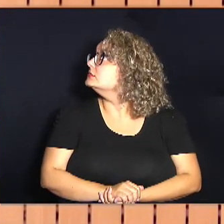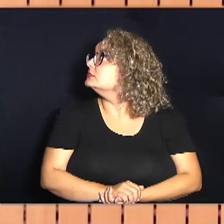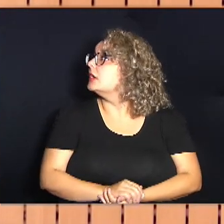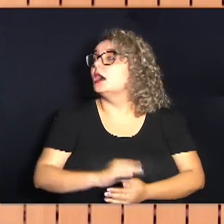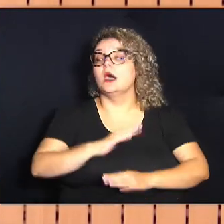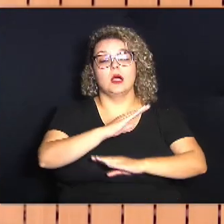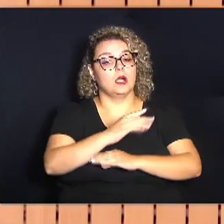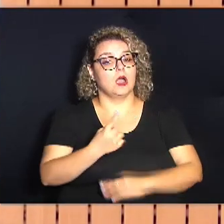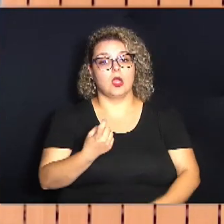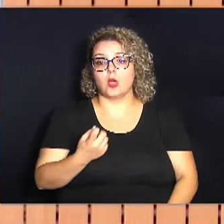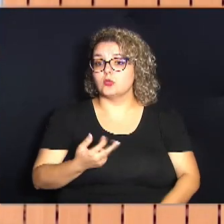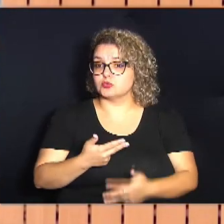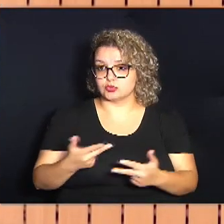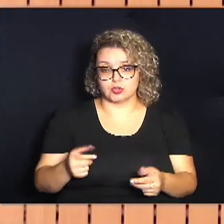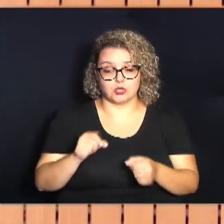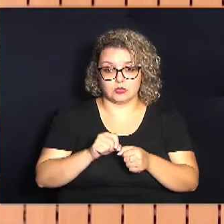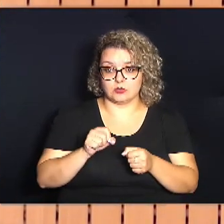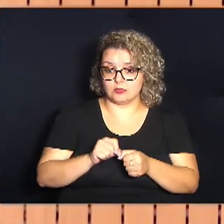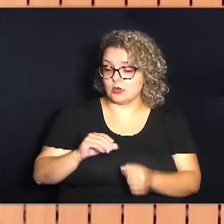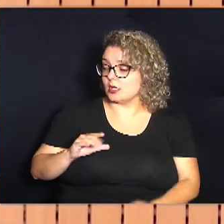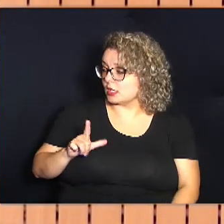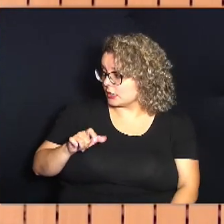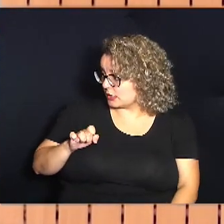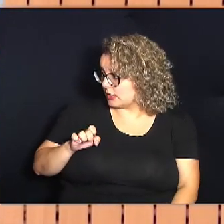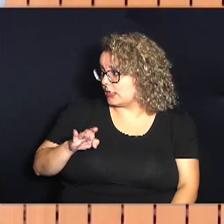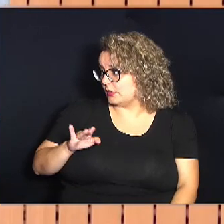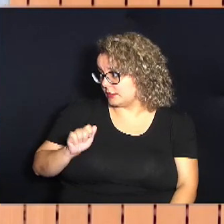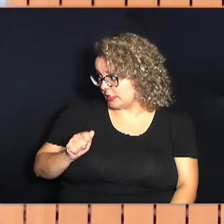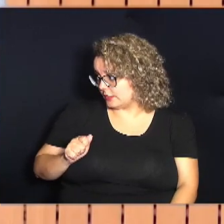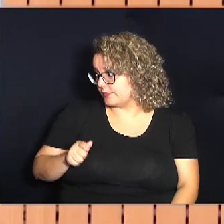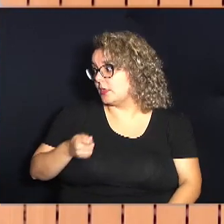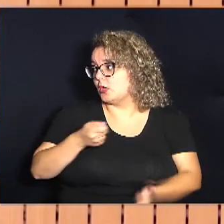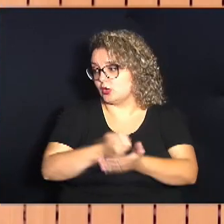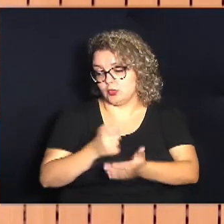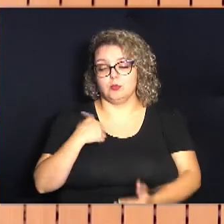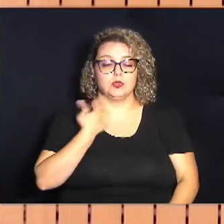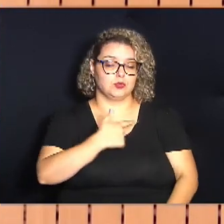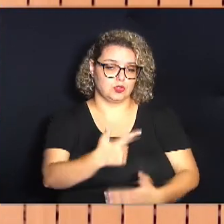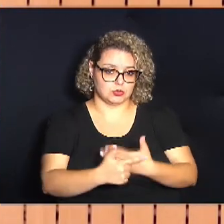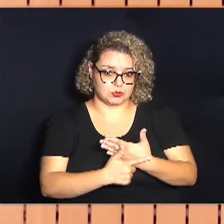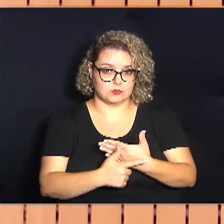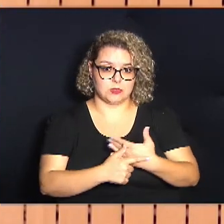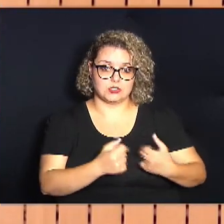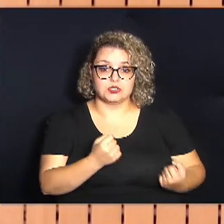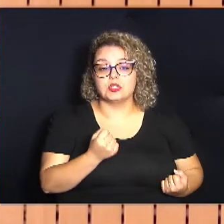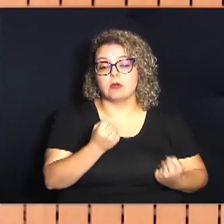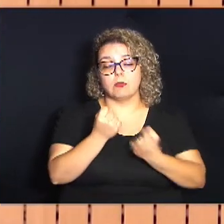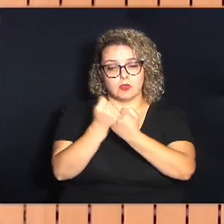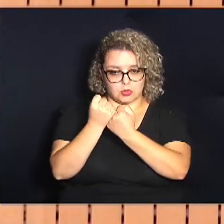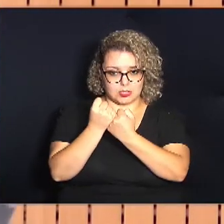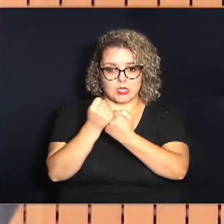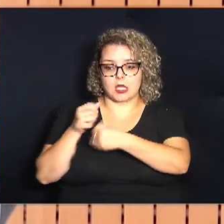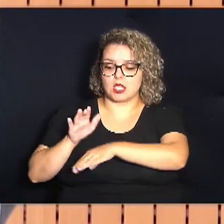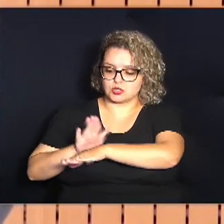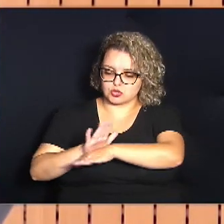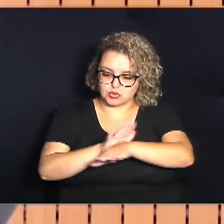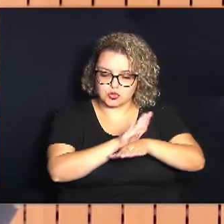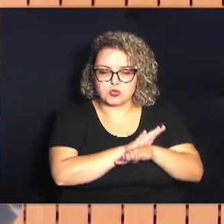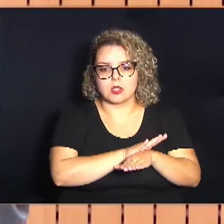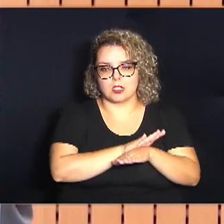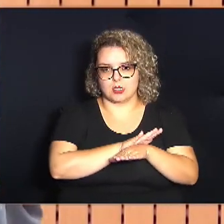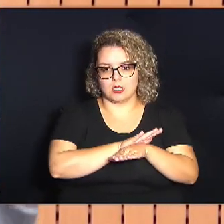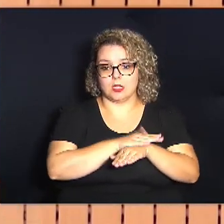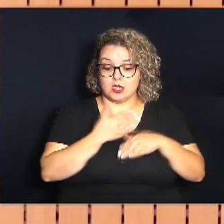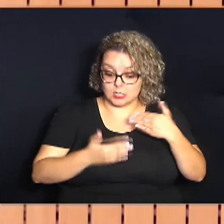única coisa que fizemos, Kleber, foi cumprir também o nosso papel de apoiar, ajudar, né,